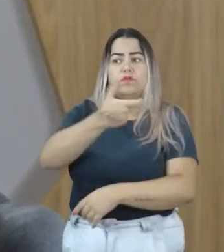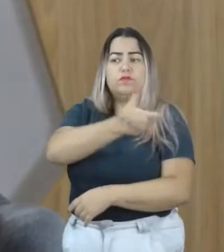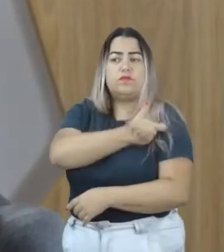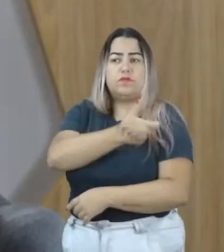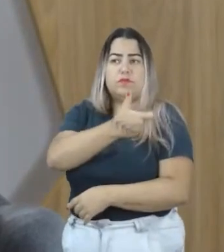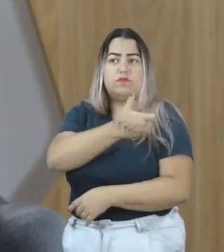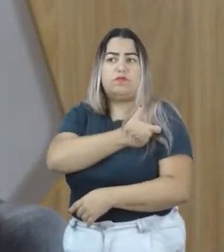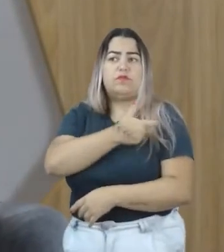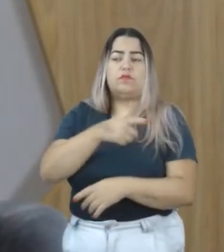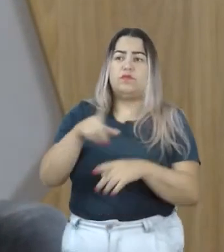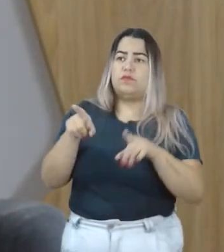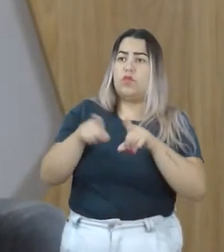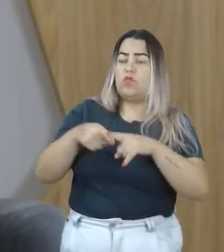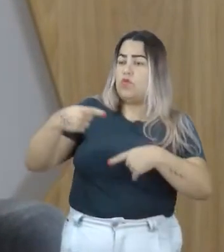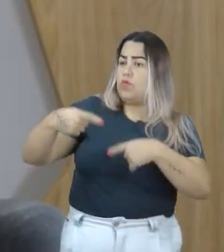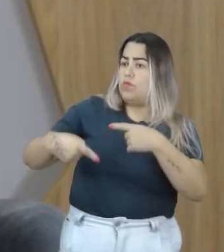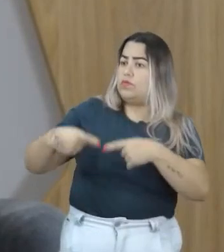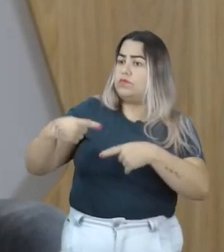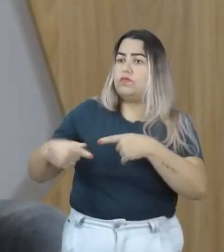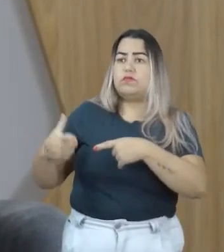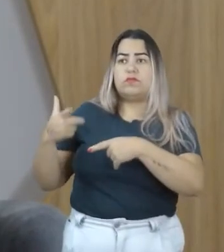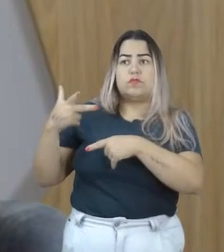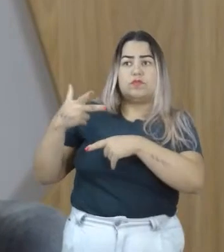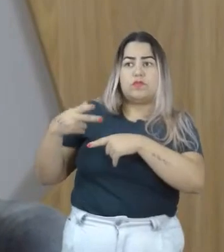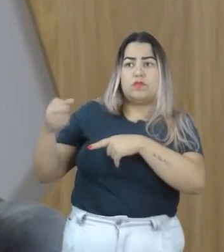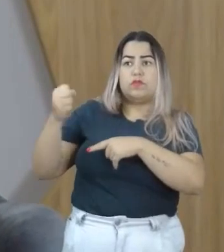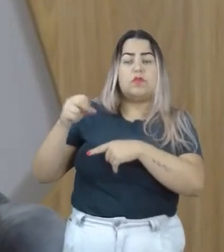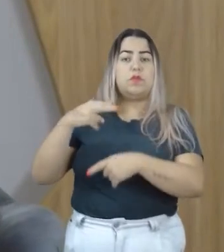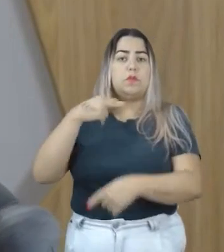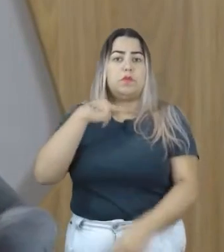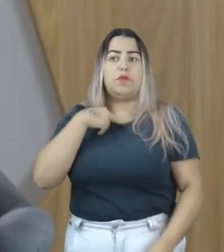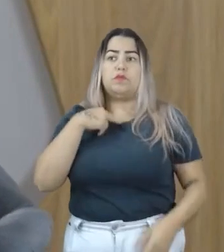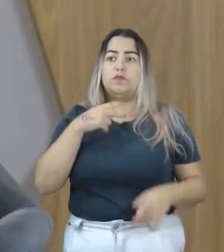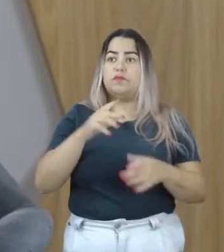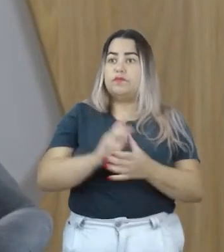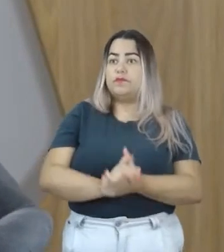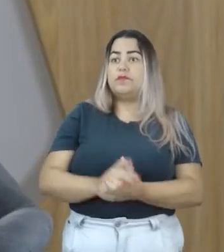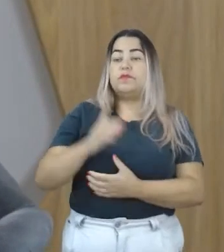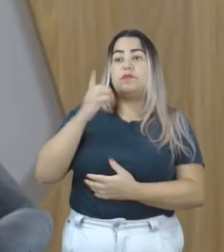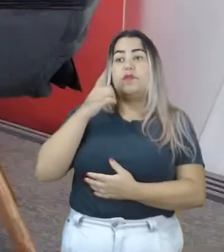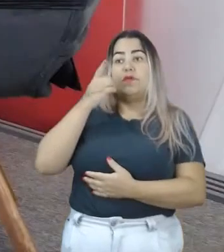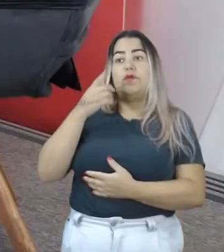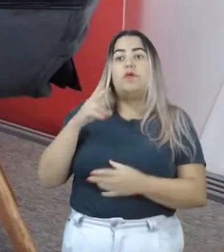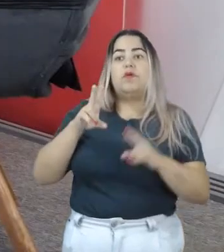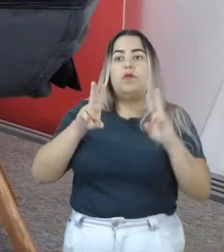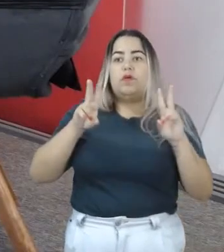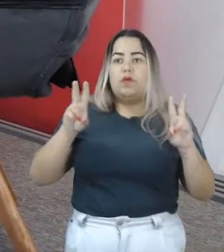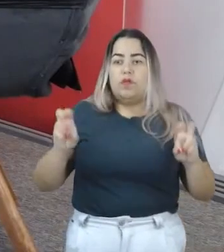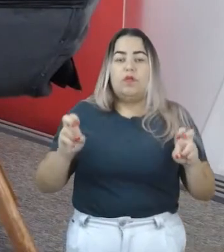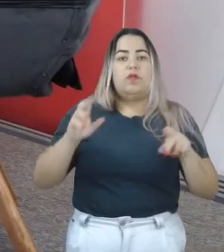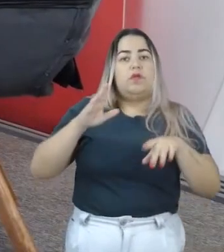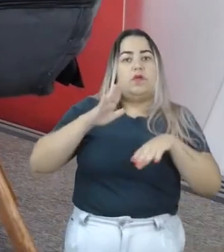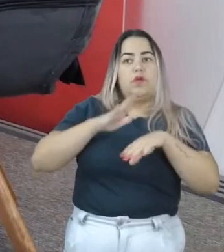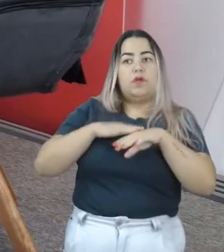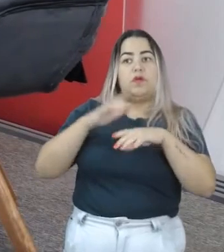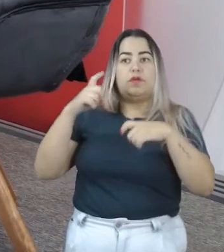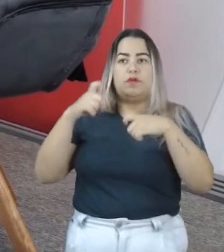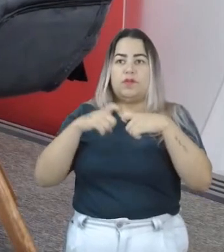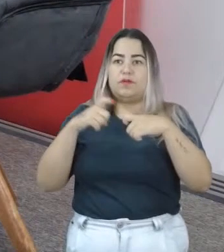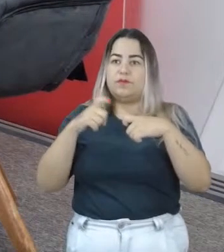forma de ganhar dividendos políticos e eleitorais, isso a gente não pode permitir. Com certeza, deputado. Vamos abrir o parênteses agora para o Mais Médicos, né, para a